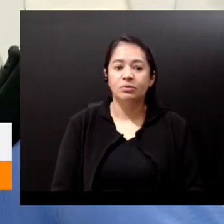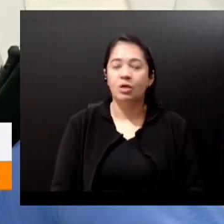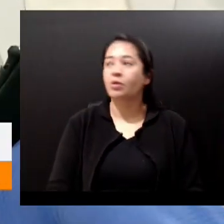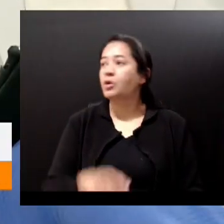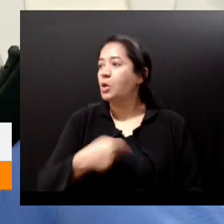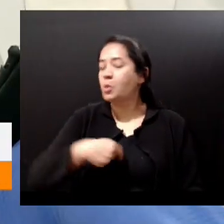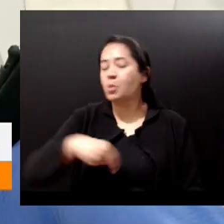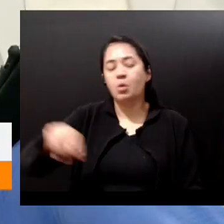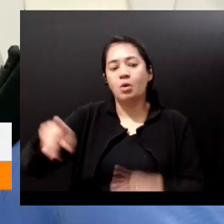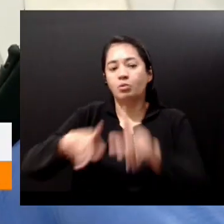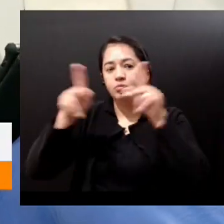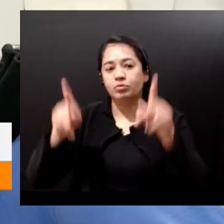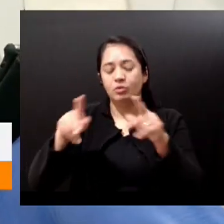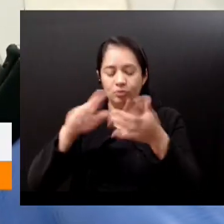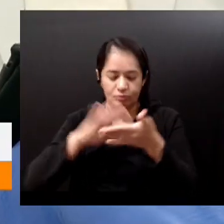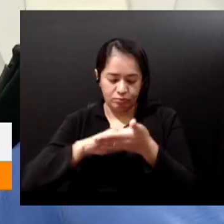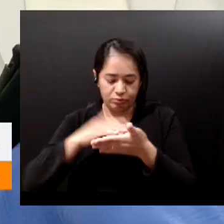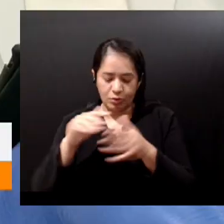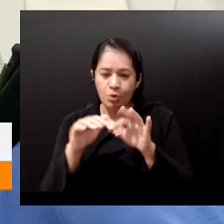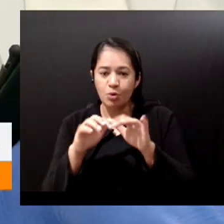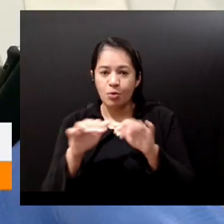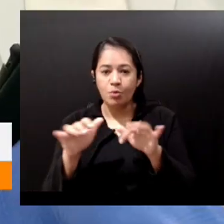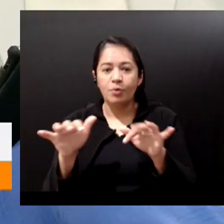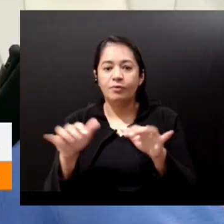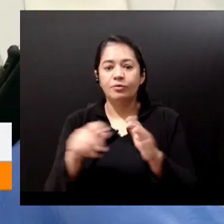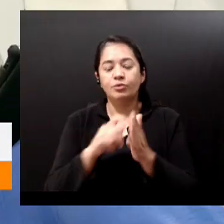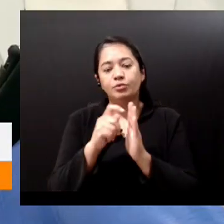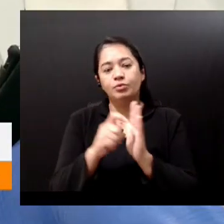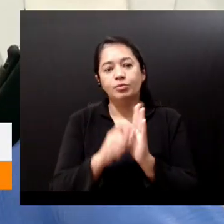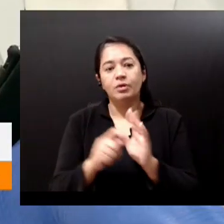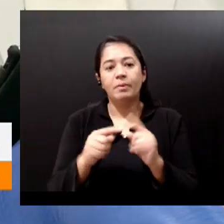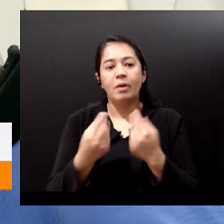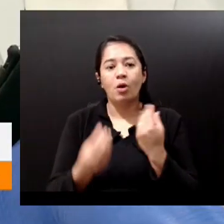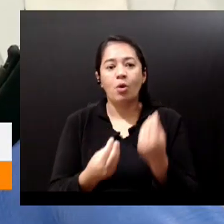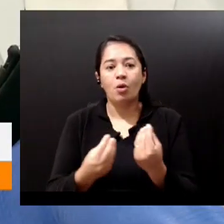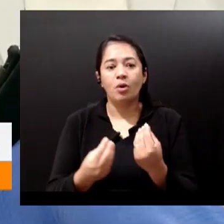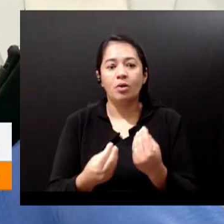vou escrever. Falava pra minha esposa, eu vou escrever. Mas como no shopping? Por quê? Porque o som